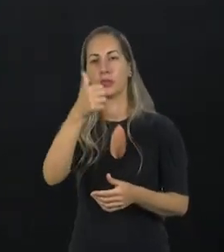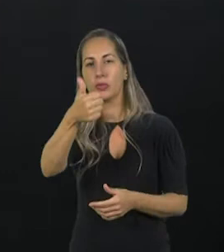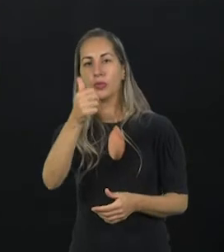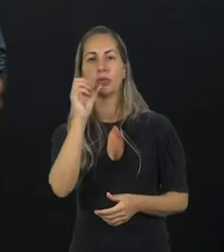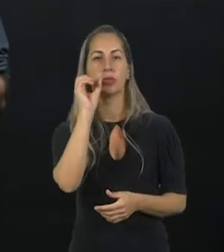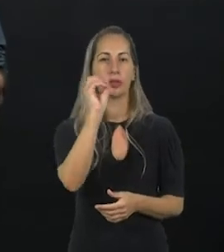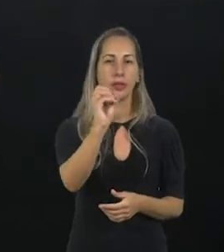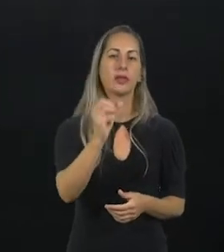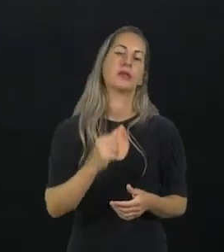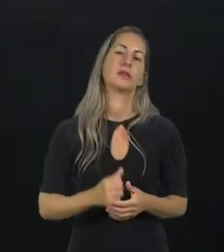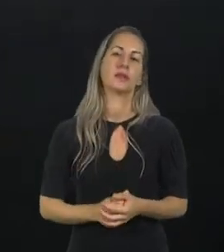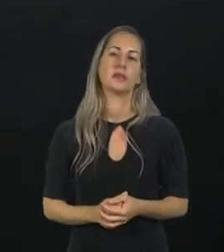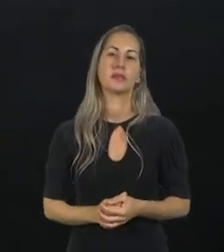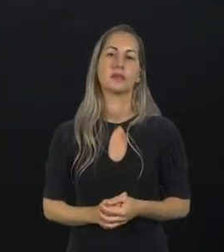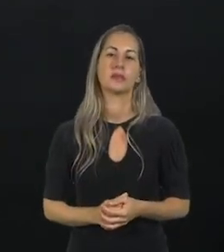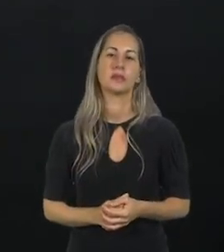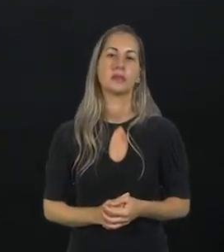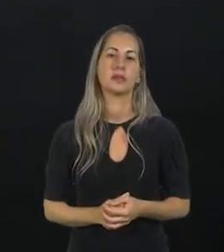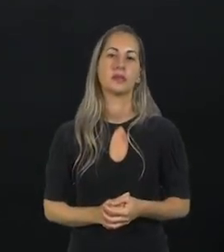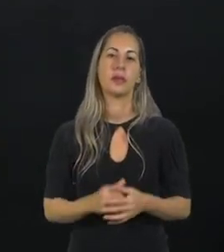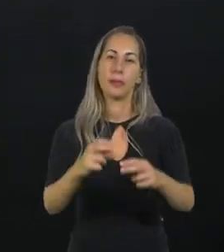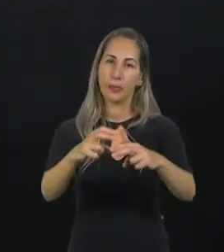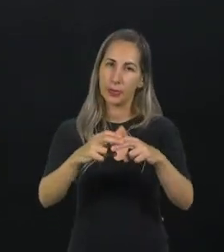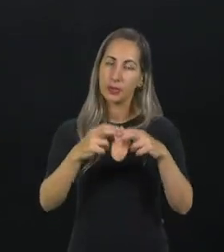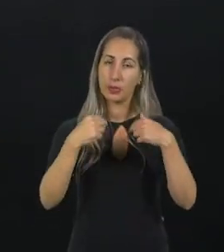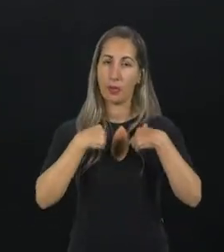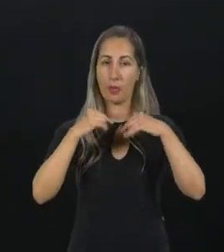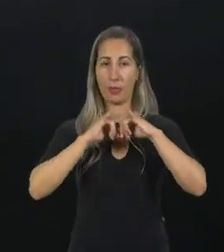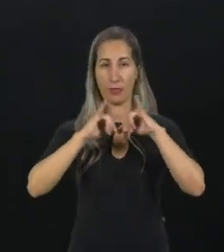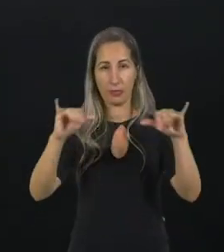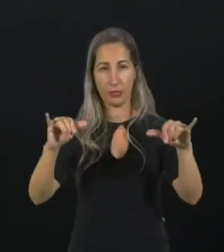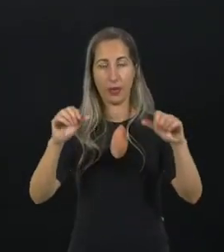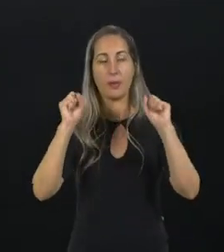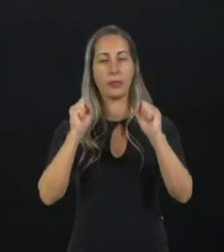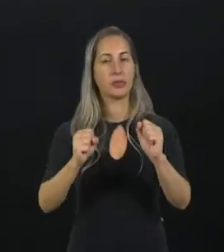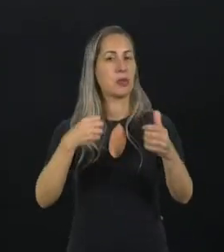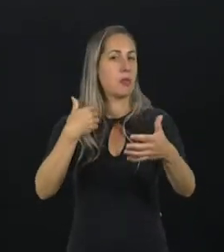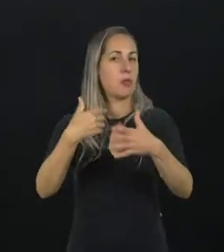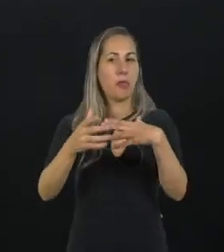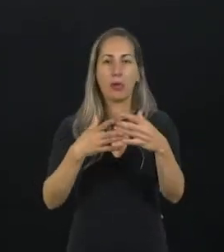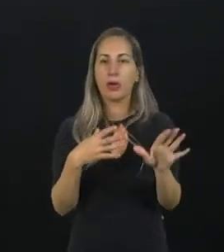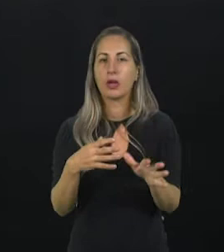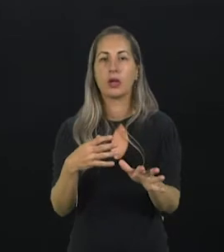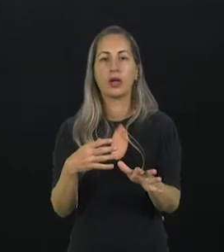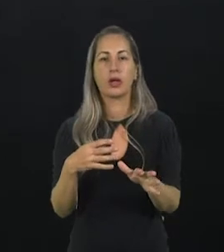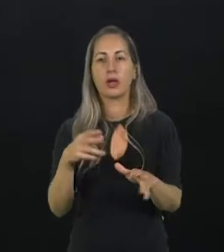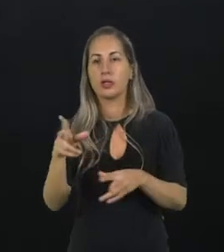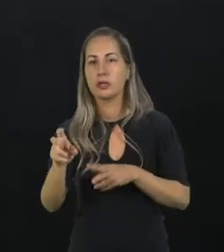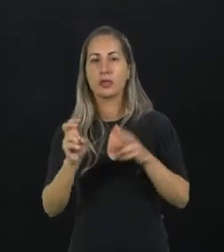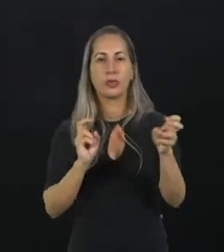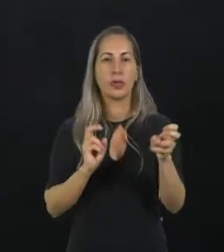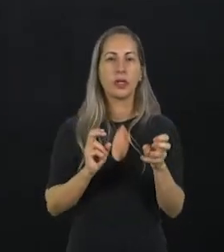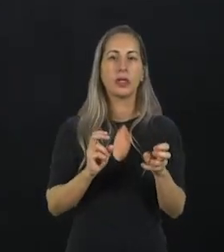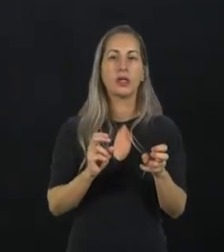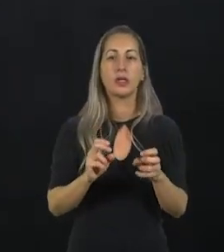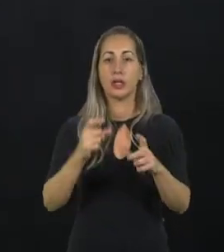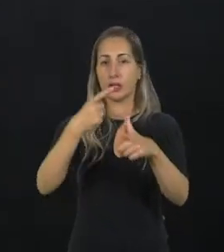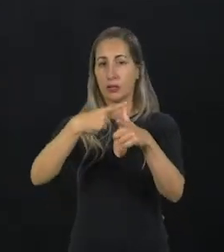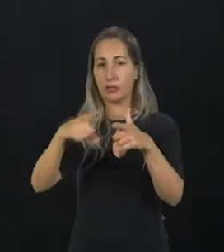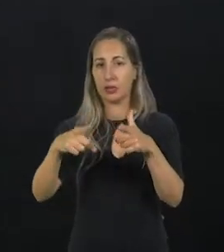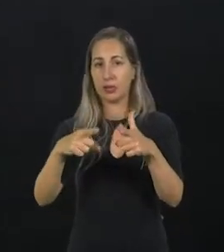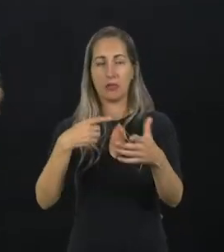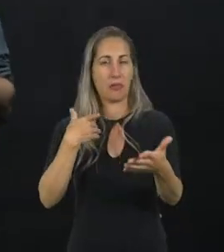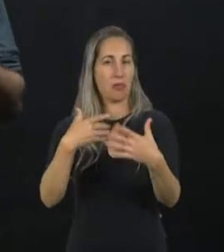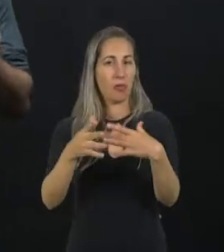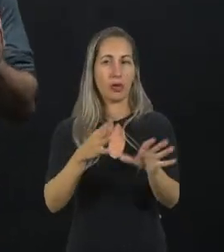10. Então, por esse fato de eu poder pegar qualquer um desses números e poder dividi-los por